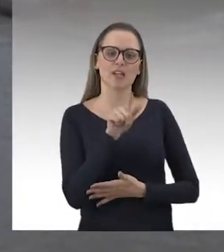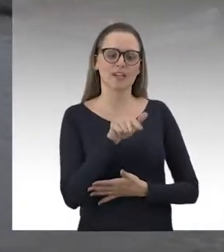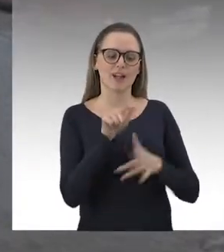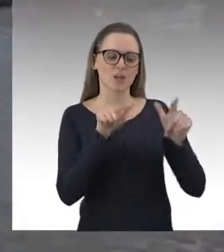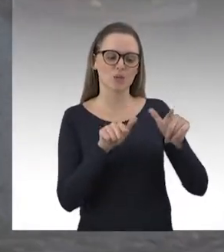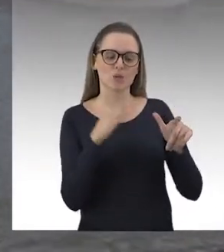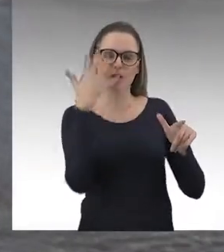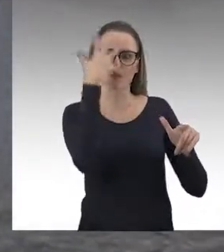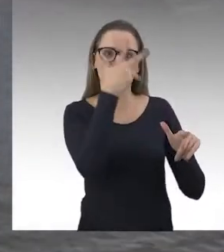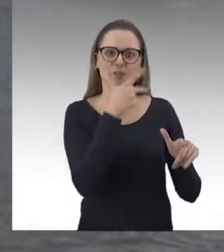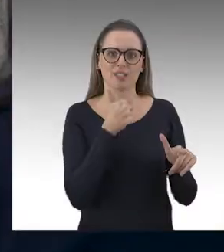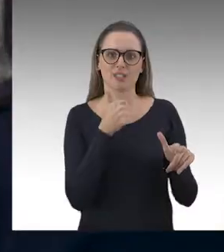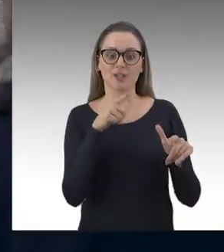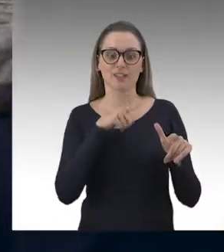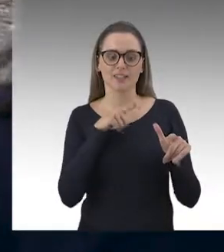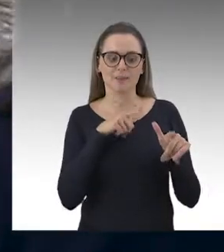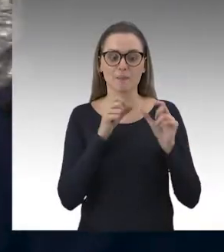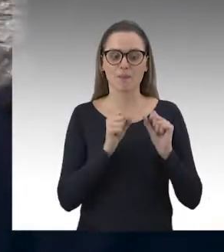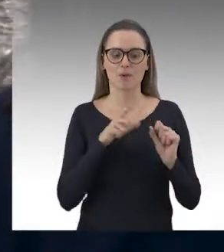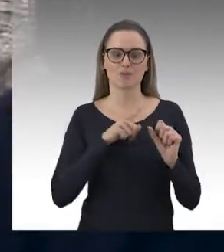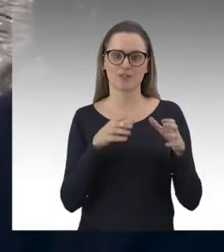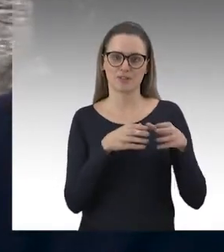bonito, de potencial para turismo.